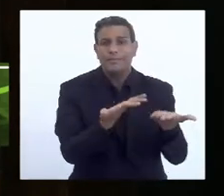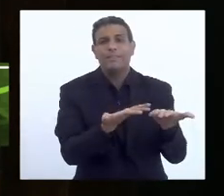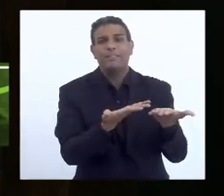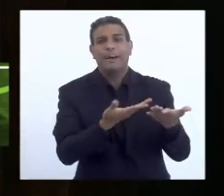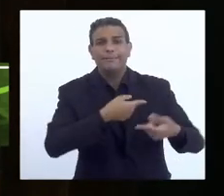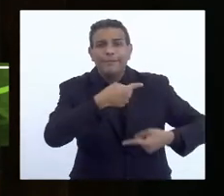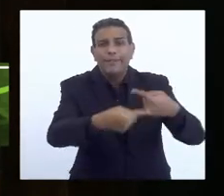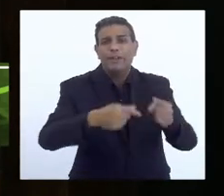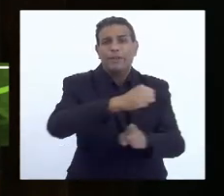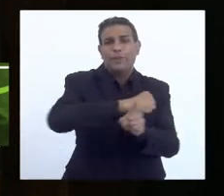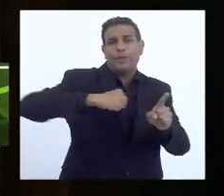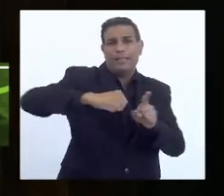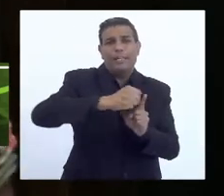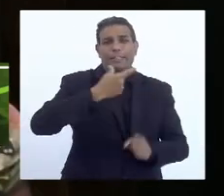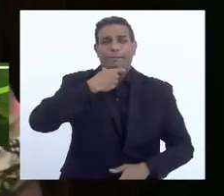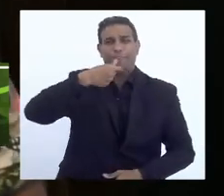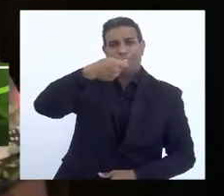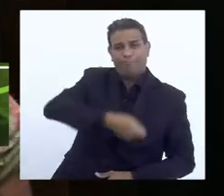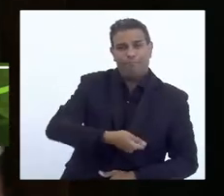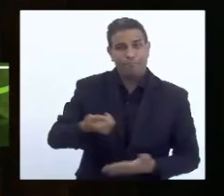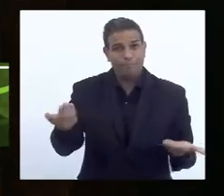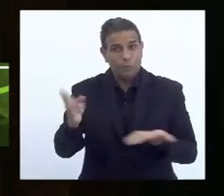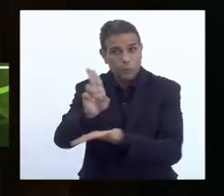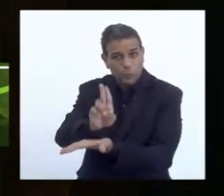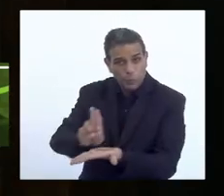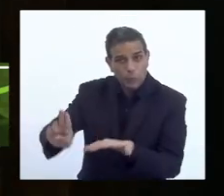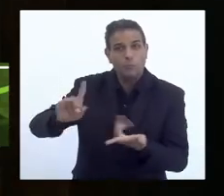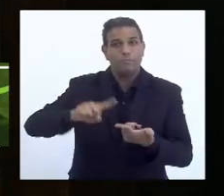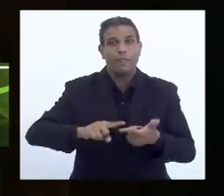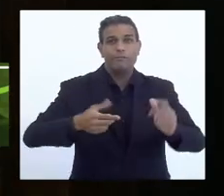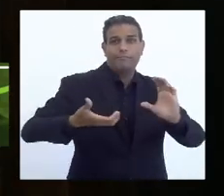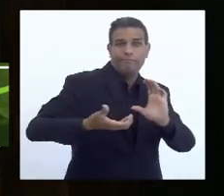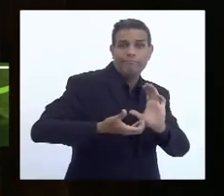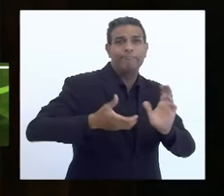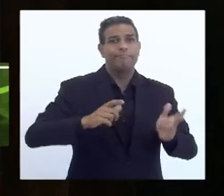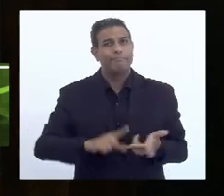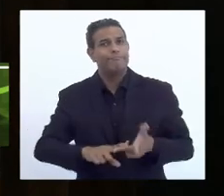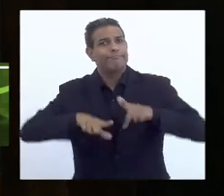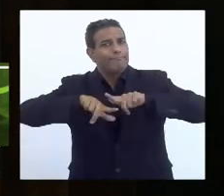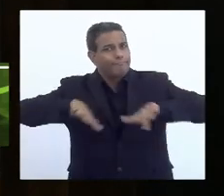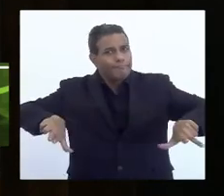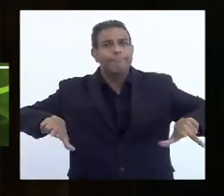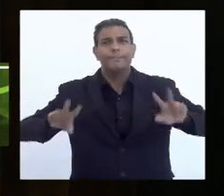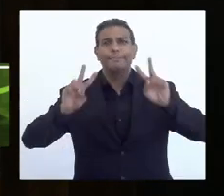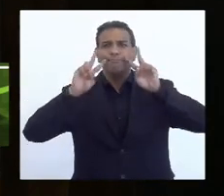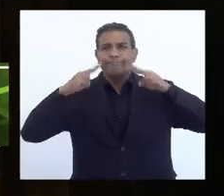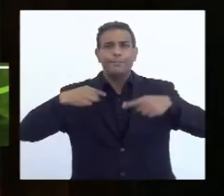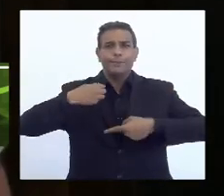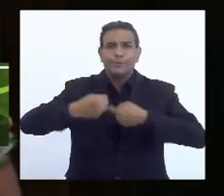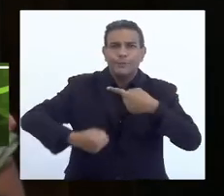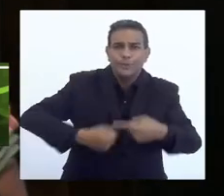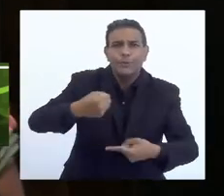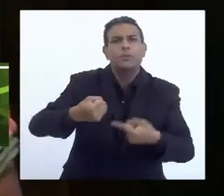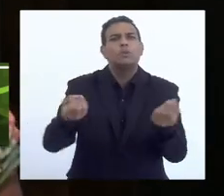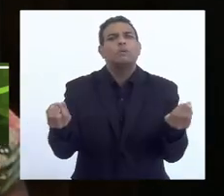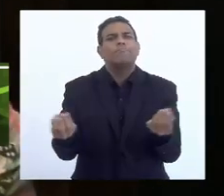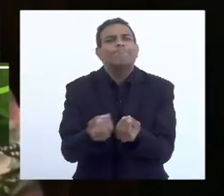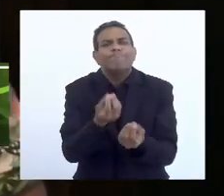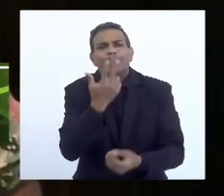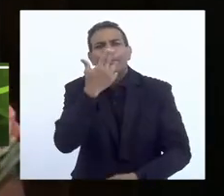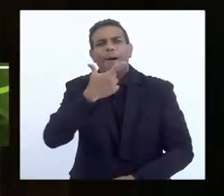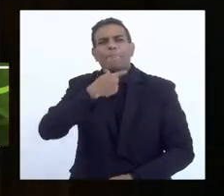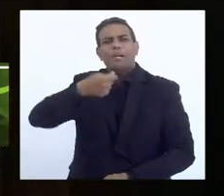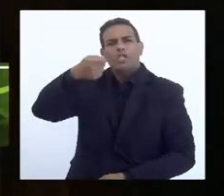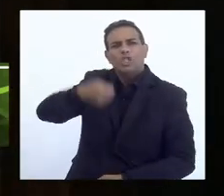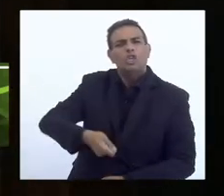reflexo da sociedade. As universidades, os parlamentos, são um reflexo de uma sociedade que tem o machismo e a